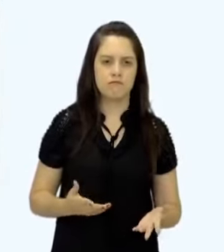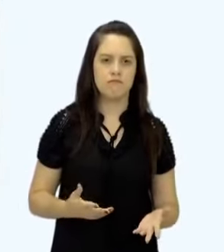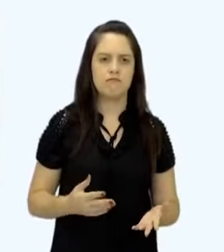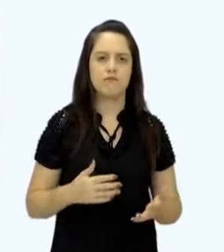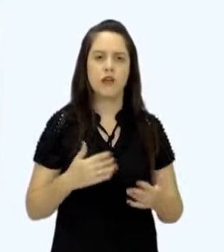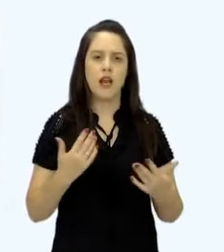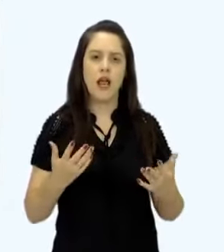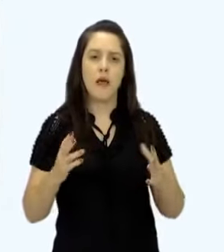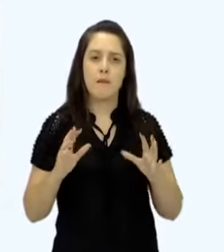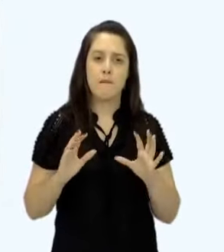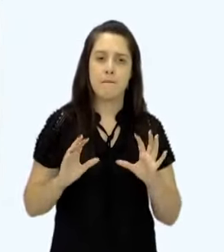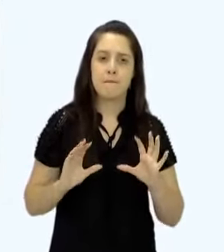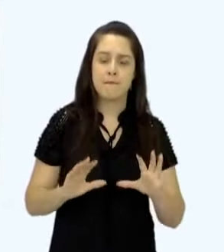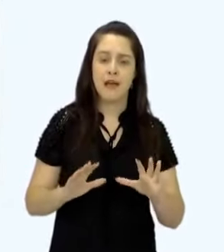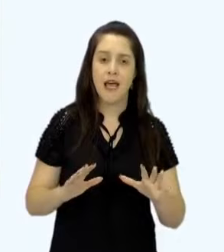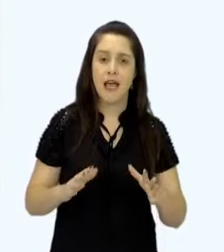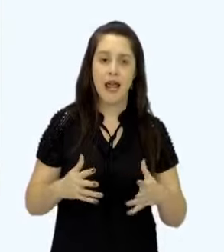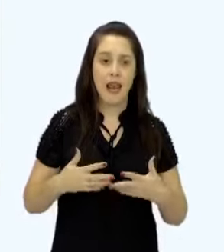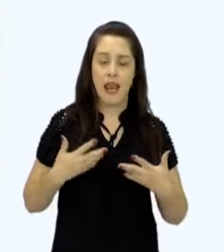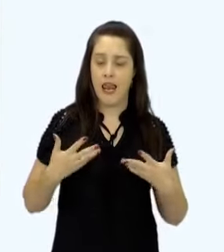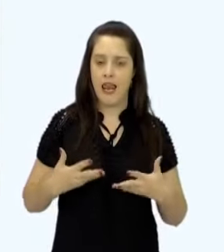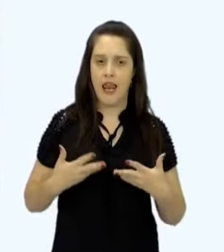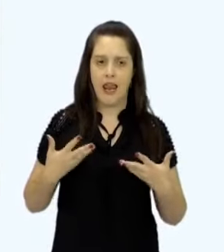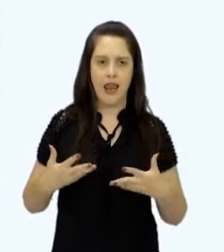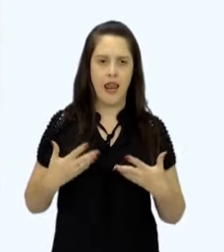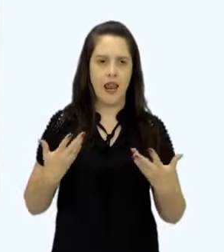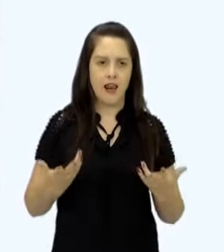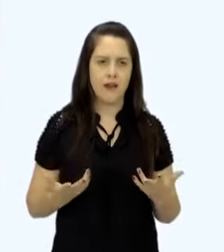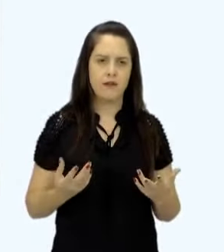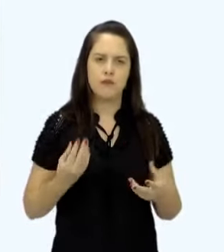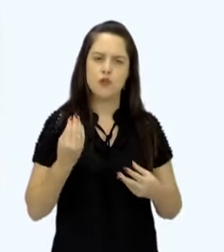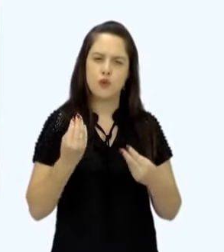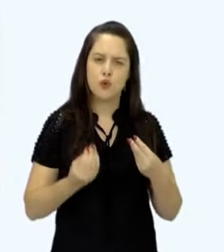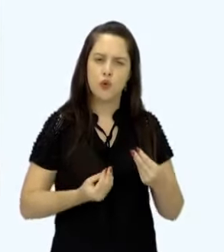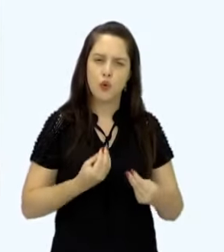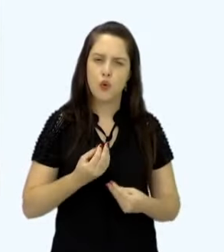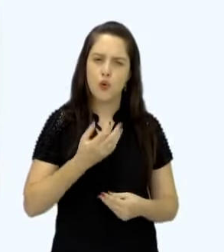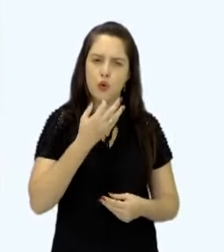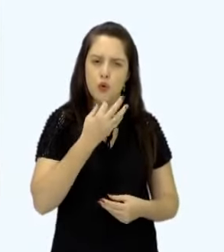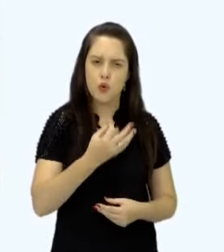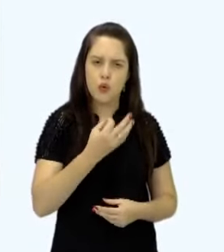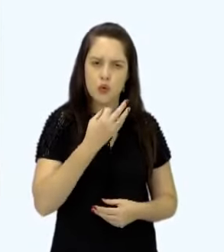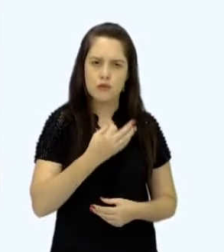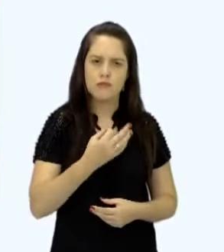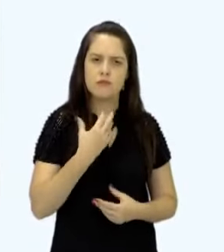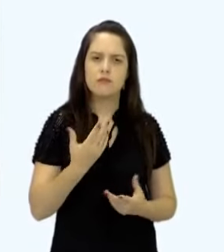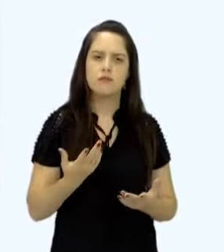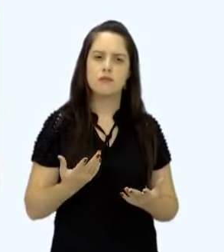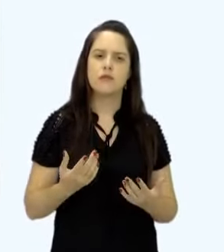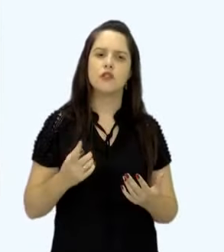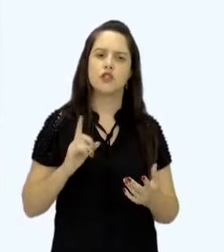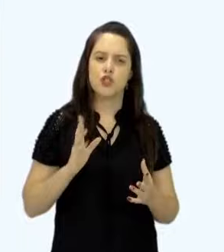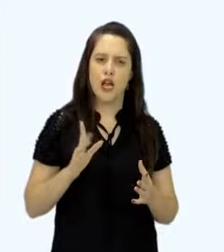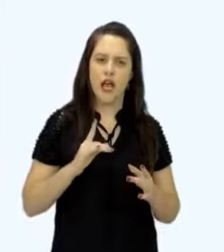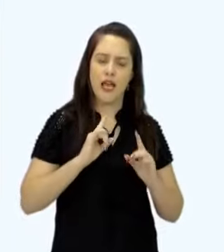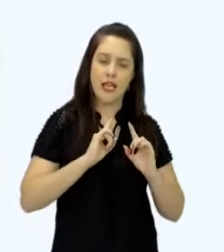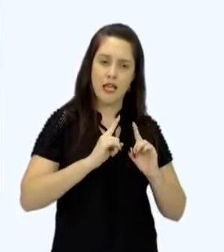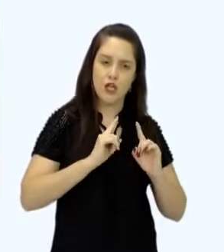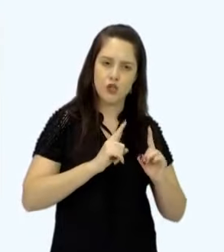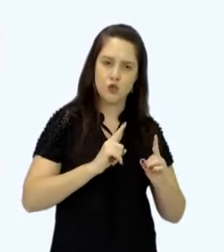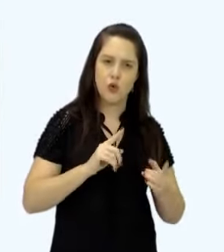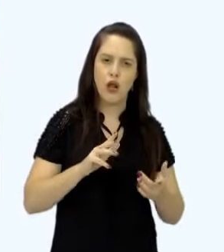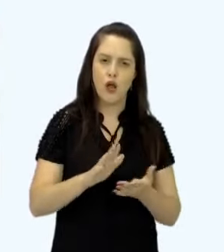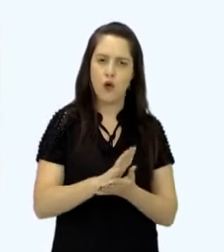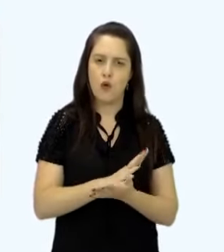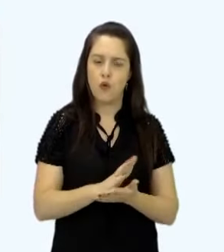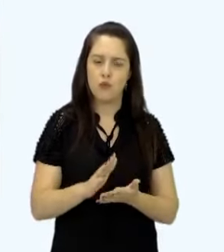uma dicção mais enérgica. Ela já está assim, fazendo comentários de quase gente adulta, assim. Ela já questiona